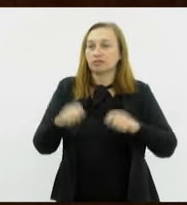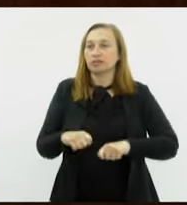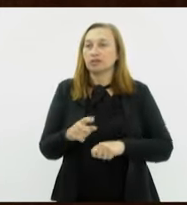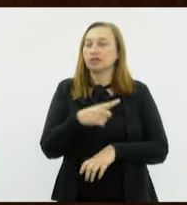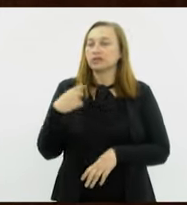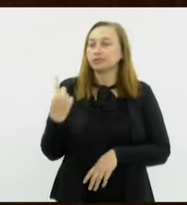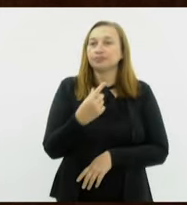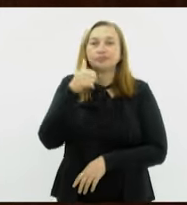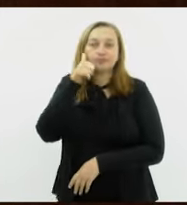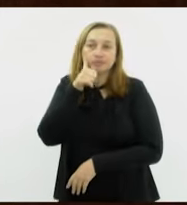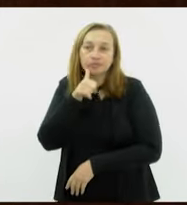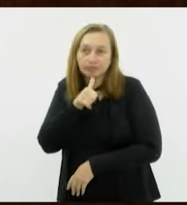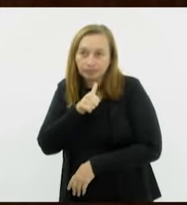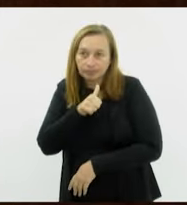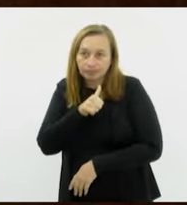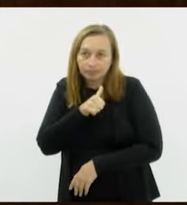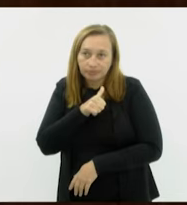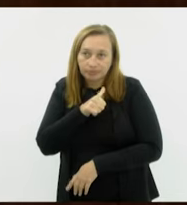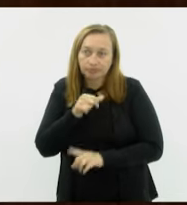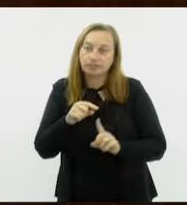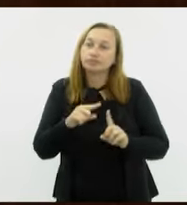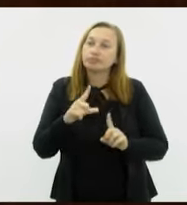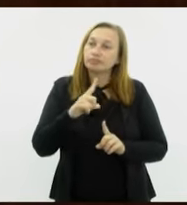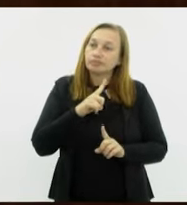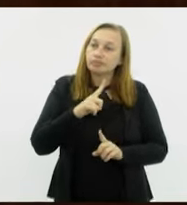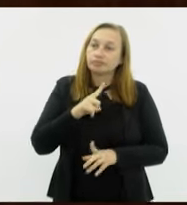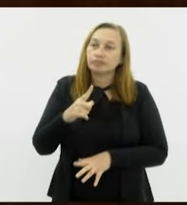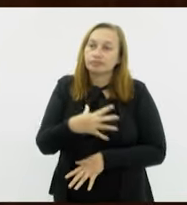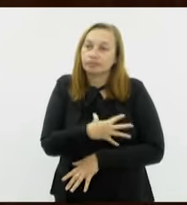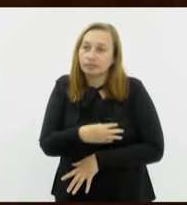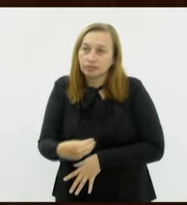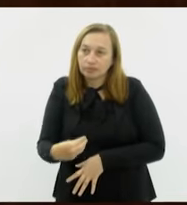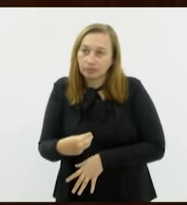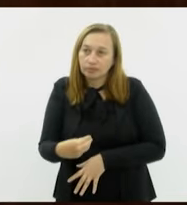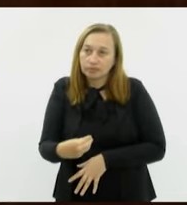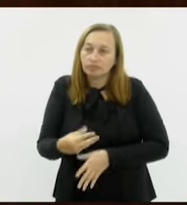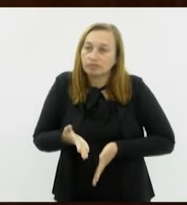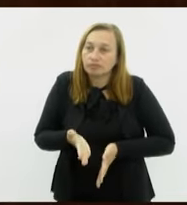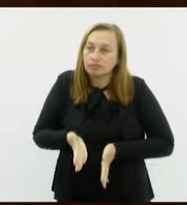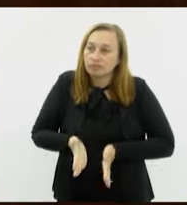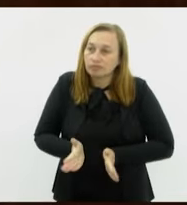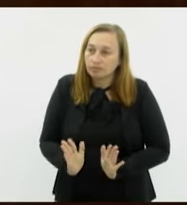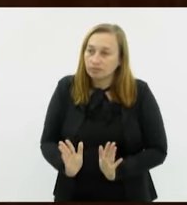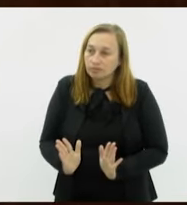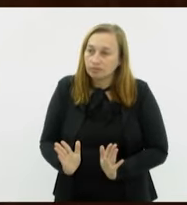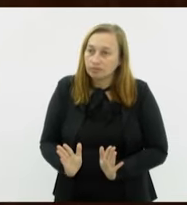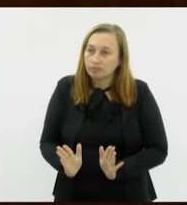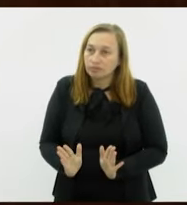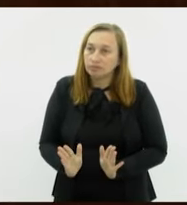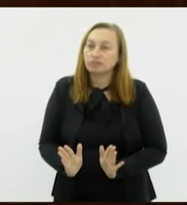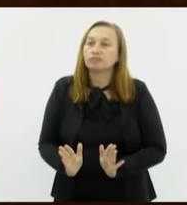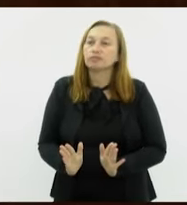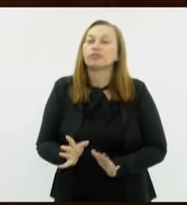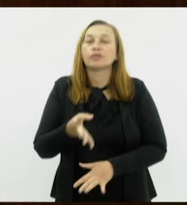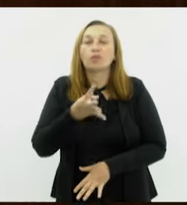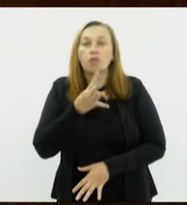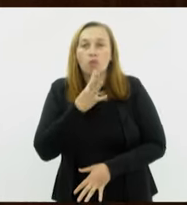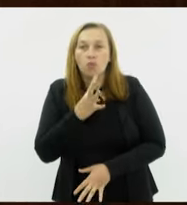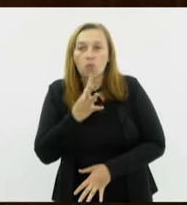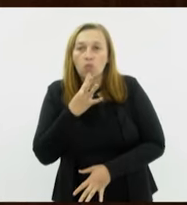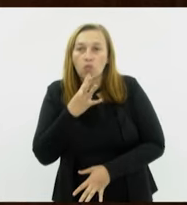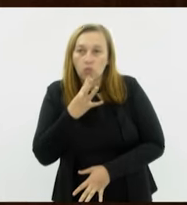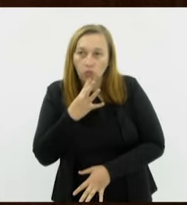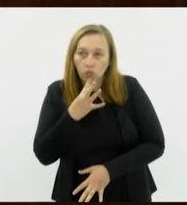nossas mulheres gestarem e terem seus filhos e terem um parto e no puerpério serem reconhecidas em